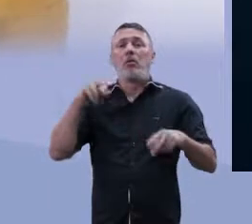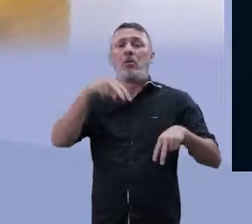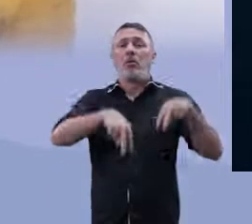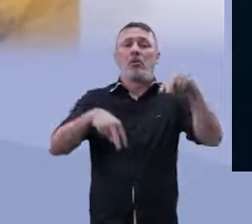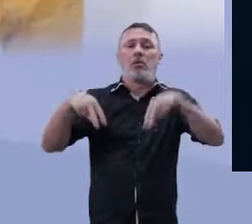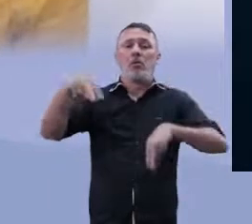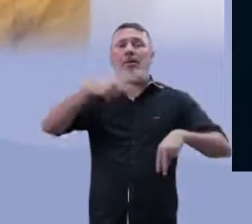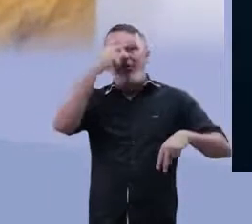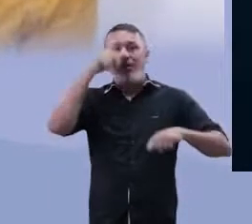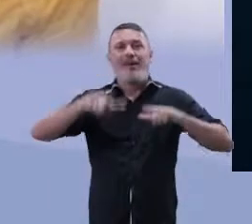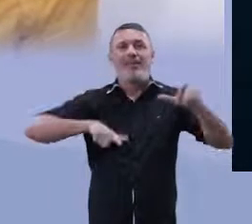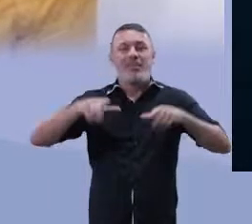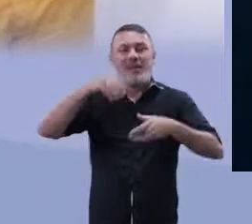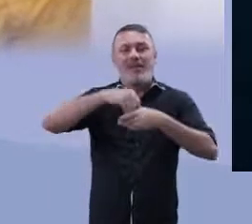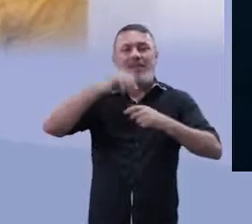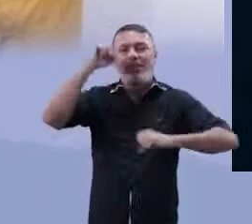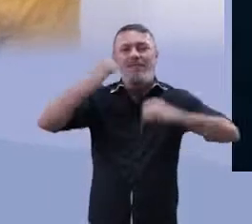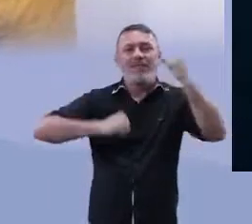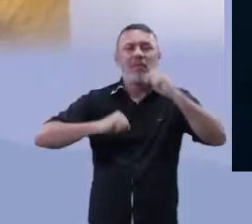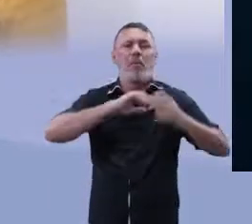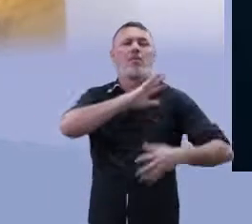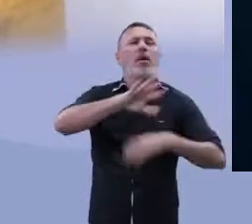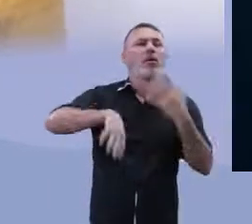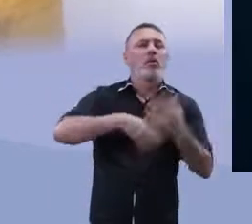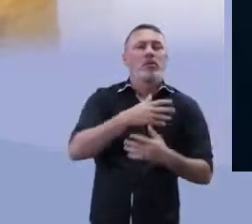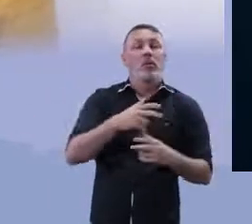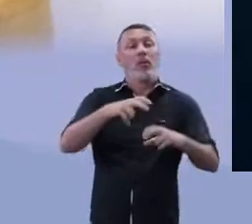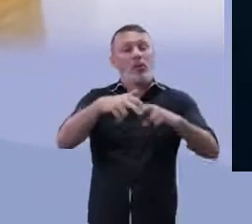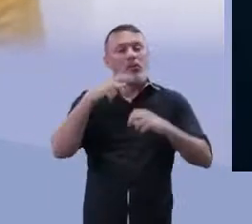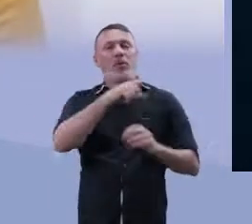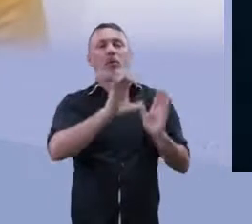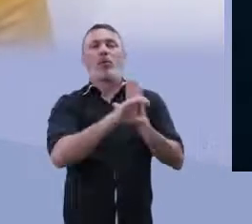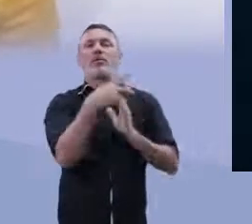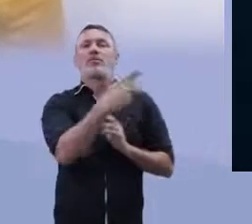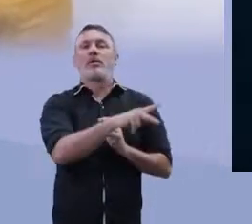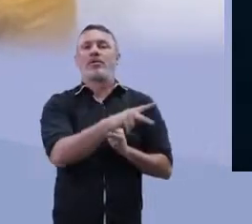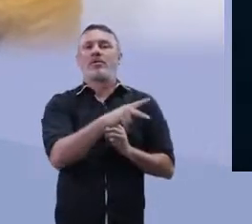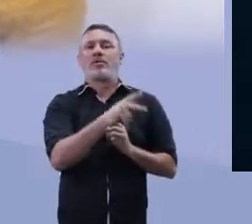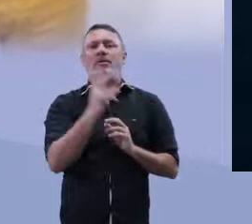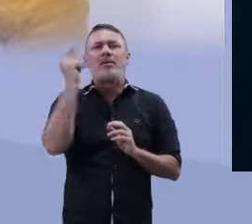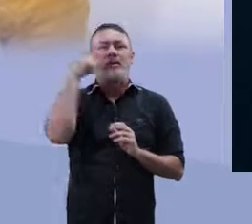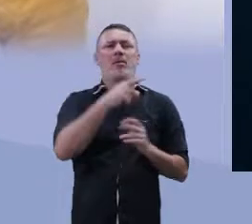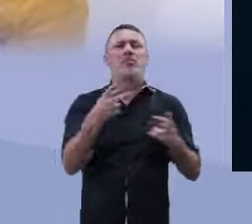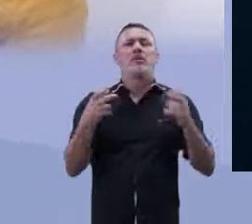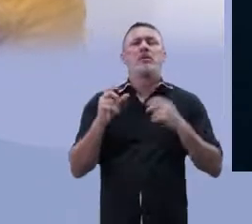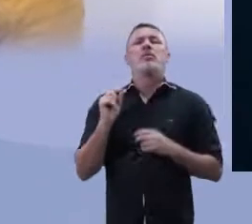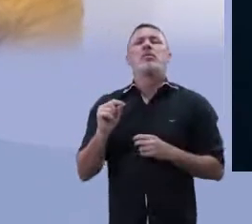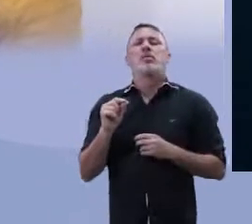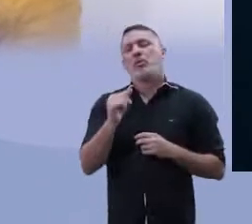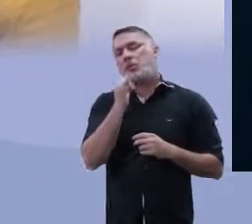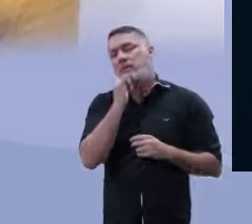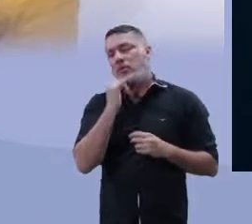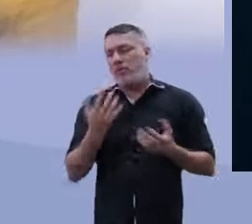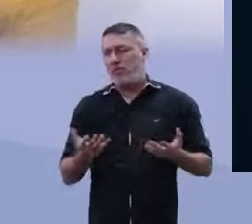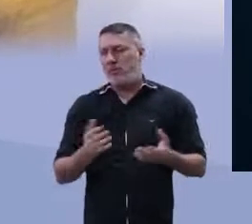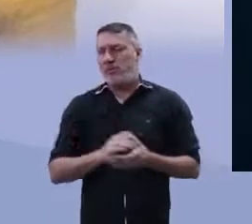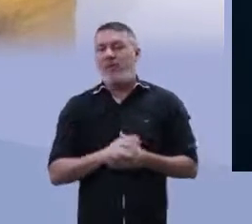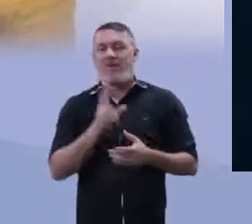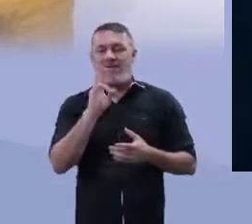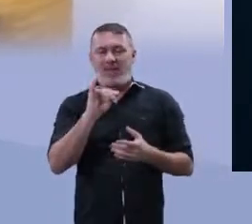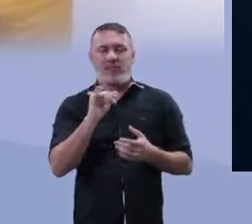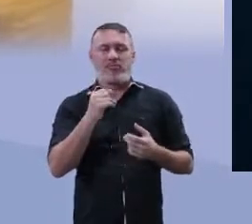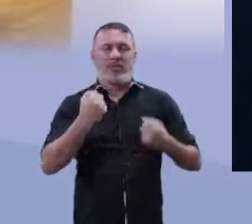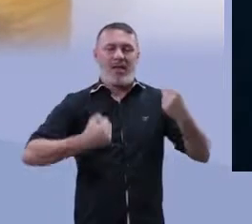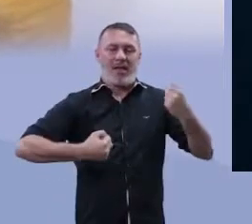dividido. E aí, dentro de um contexto taylorista, como que se dava a produção industrial nessa época? Suponhamos, eles iam